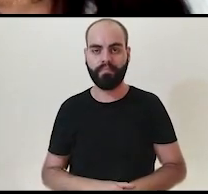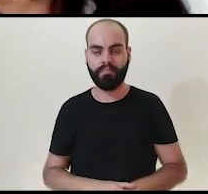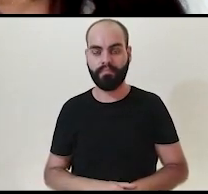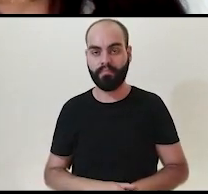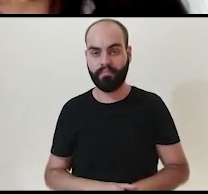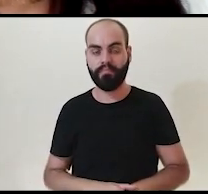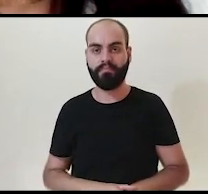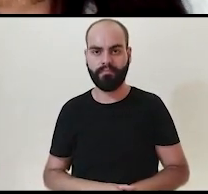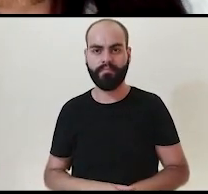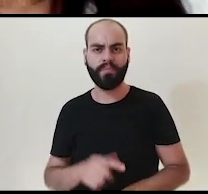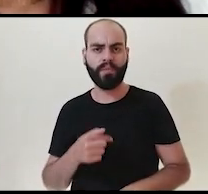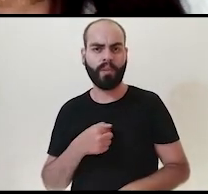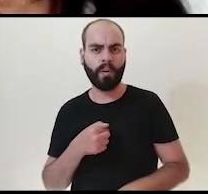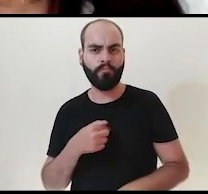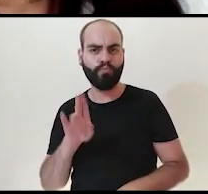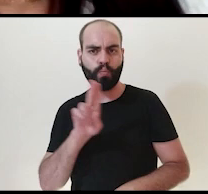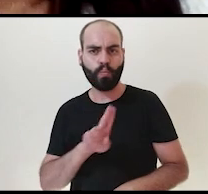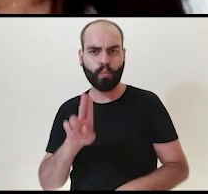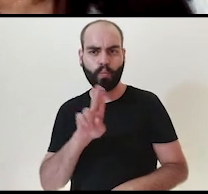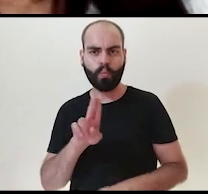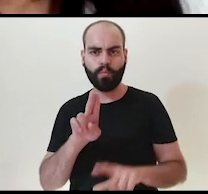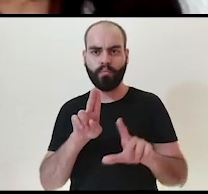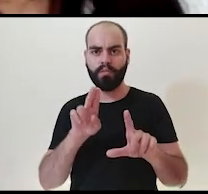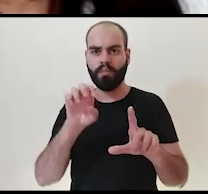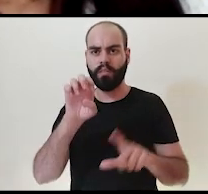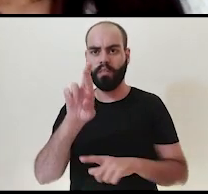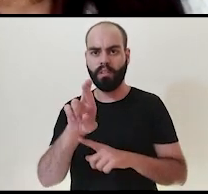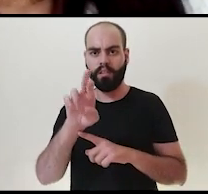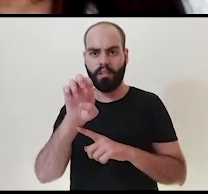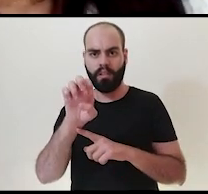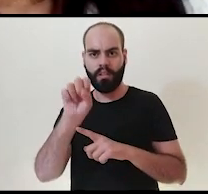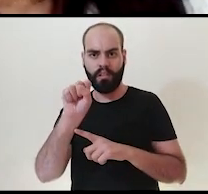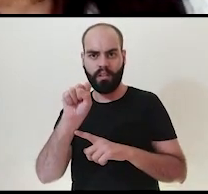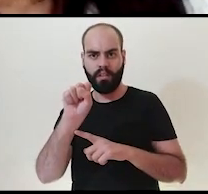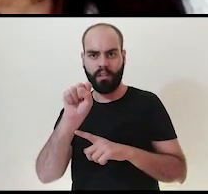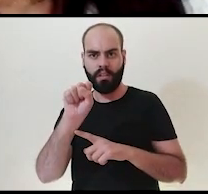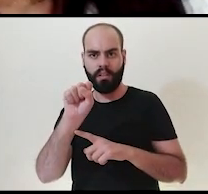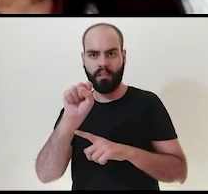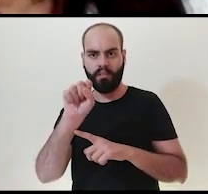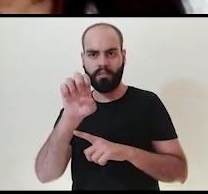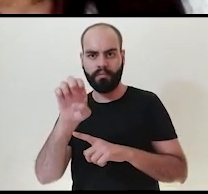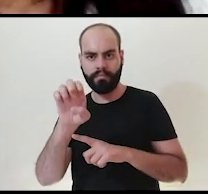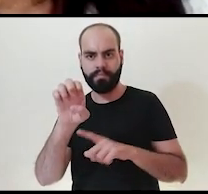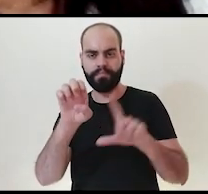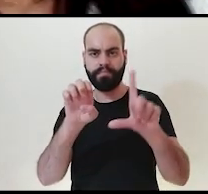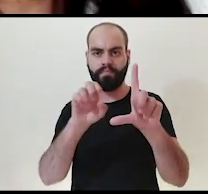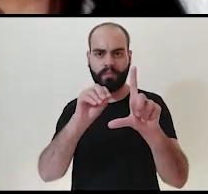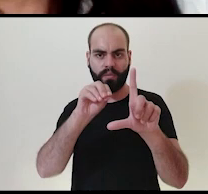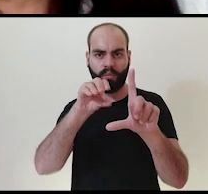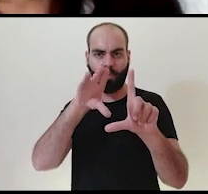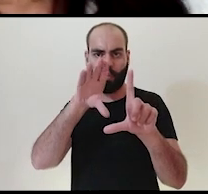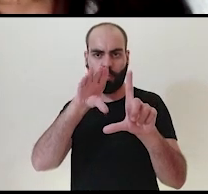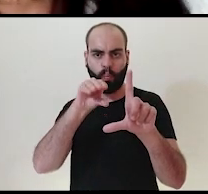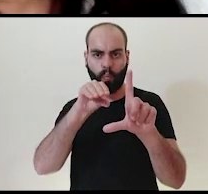realce. Gosto não, mas o que eu mais uso é diminuir o realce. Porque muitas vezes a luz estoura, fica